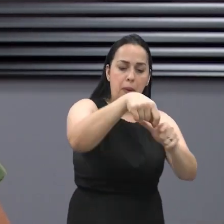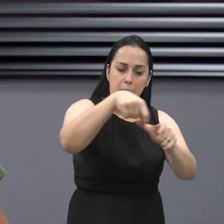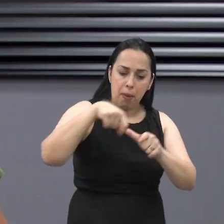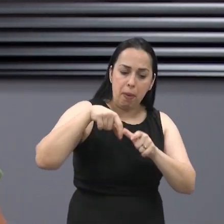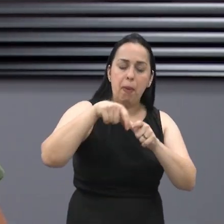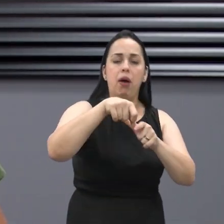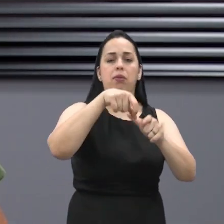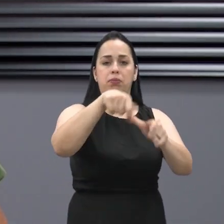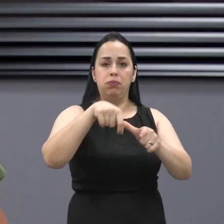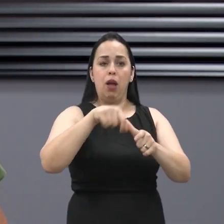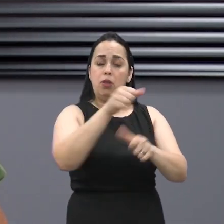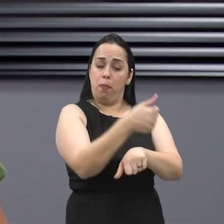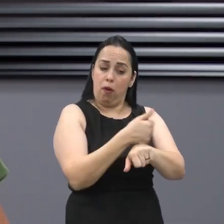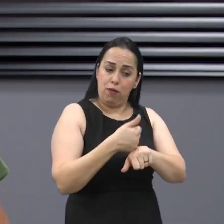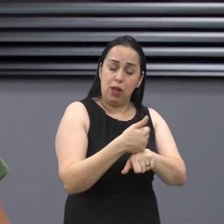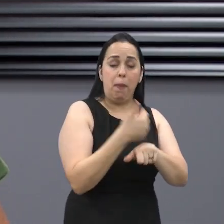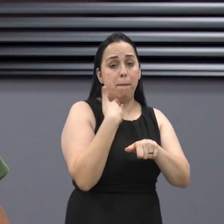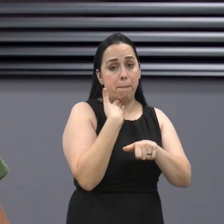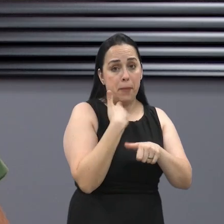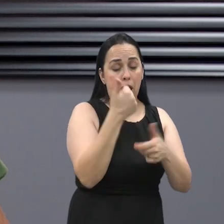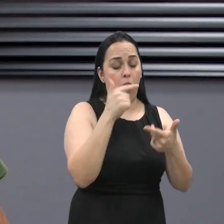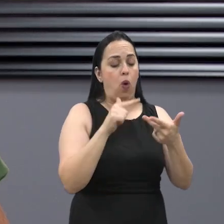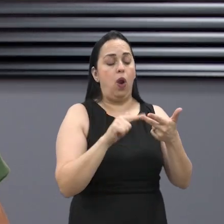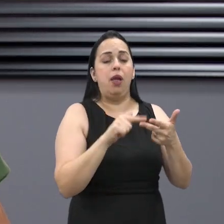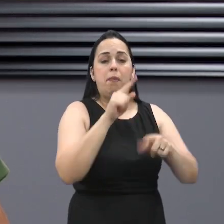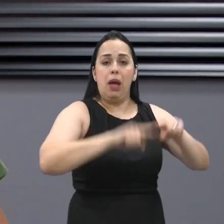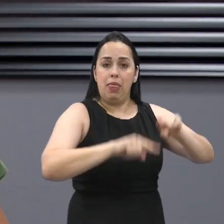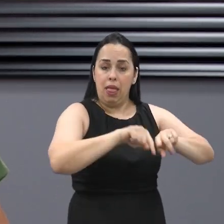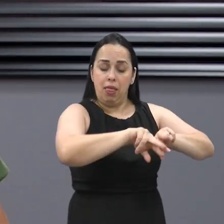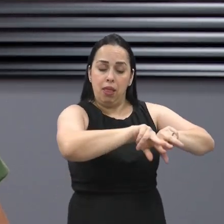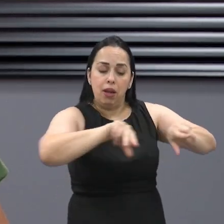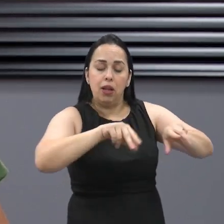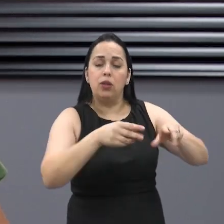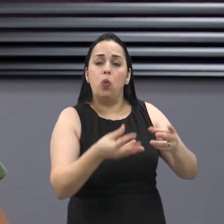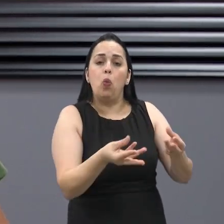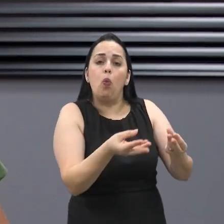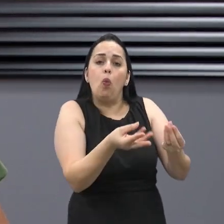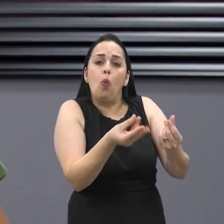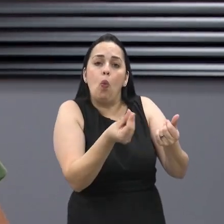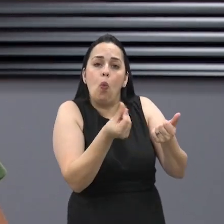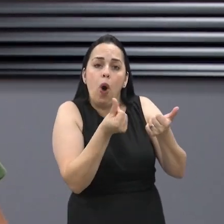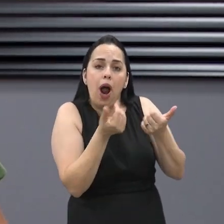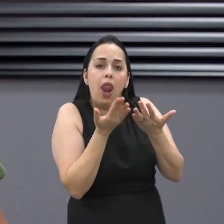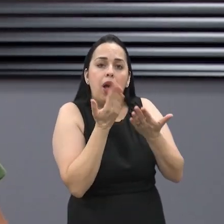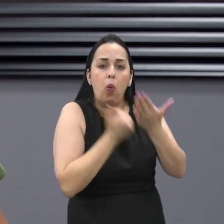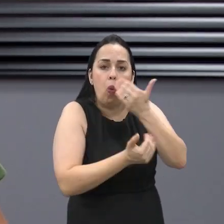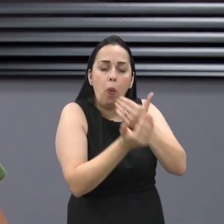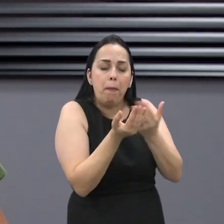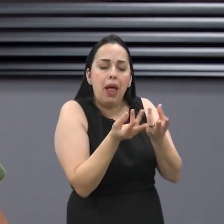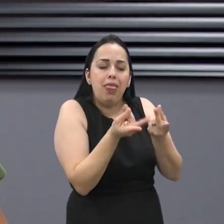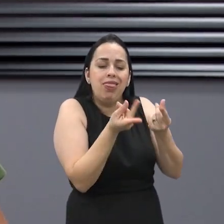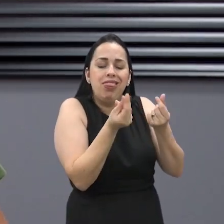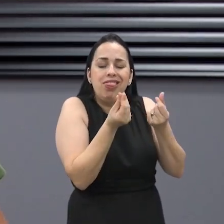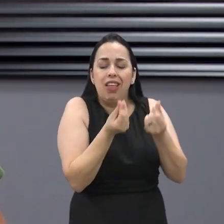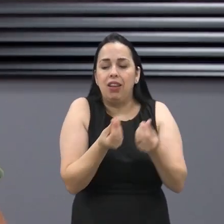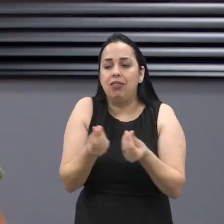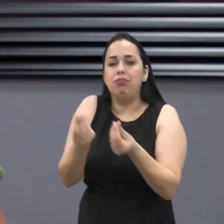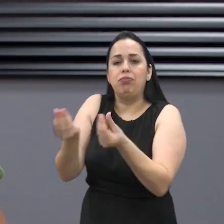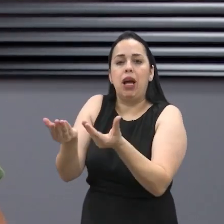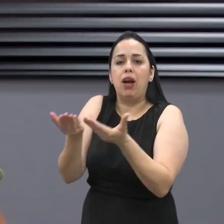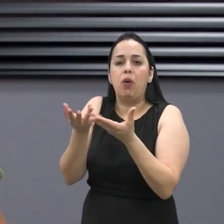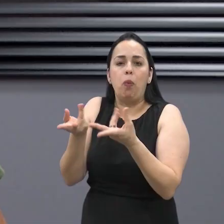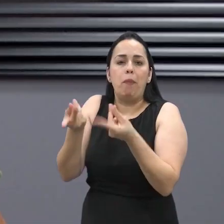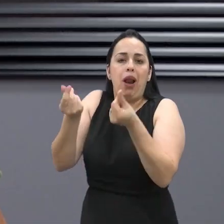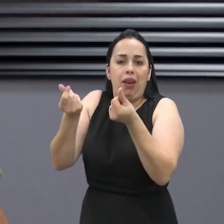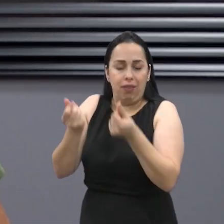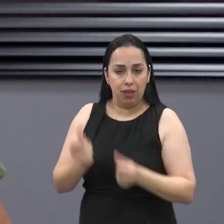produtividade, melhorar a capacidade, qualidade de produto e assim fornecer com melhor qualidade